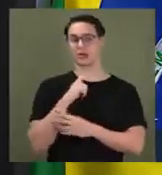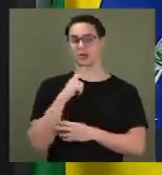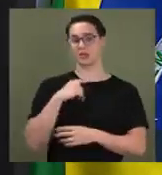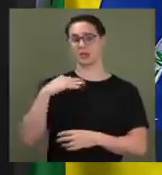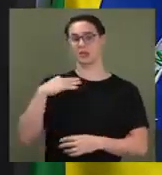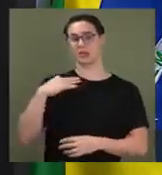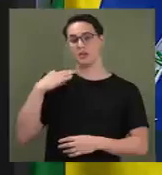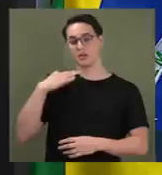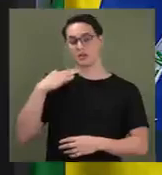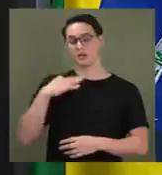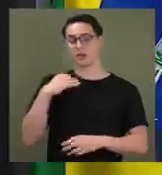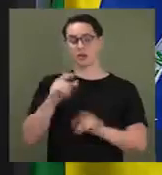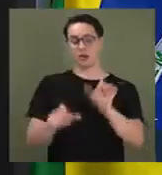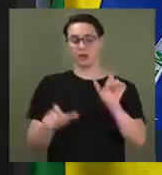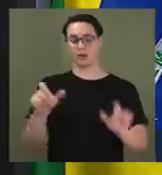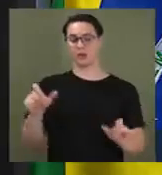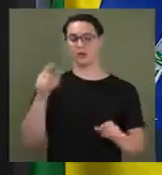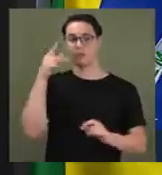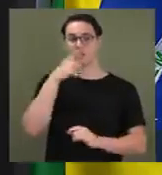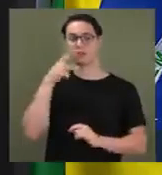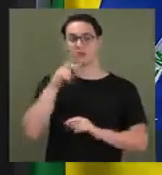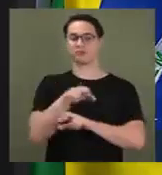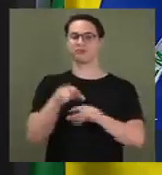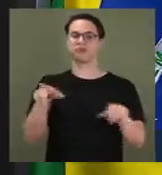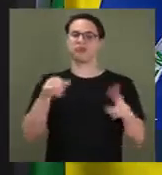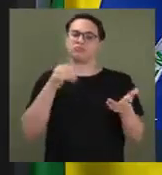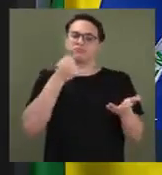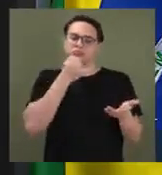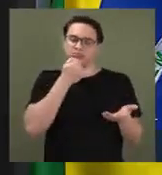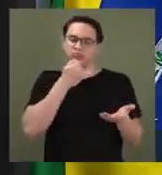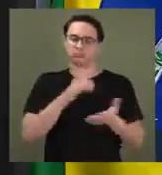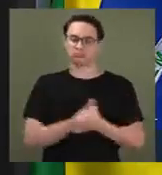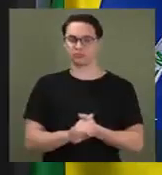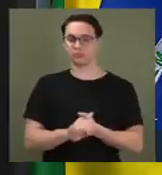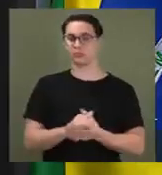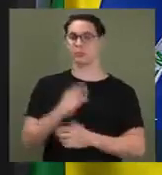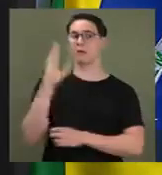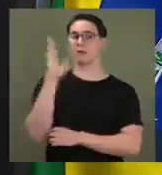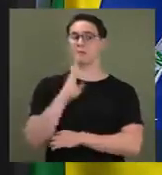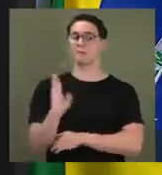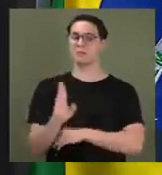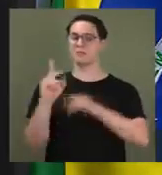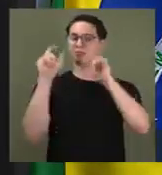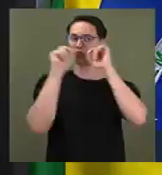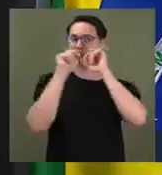candidaturas e de parlamentares. Infelizmente, o Brasil registrou